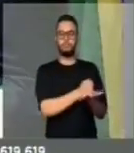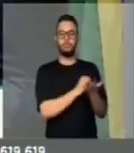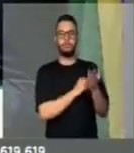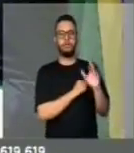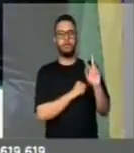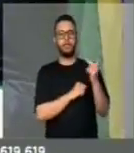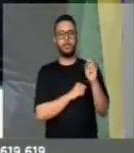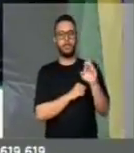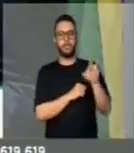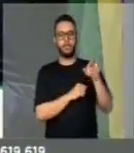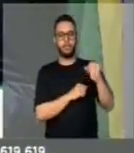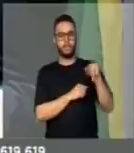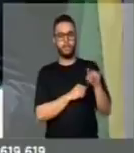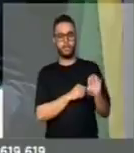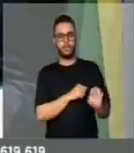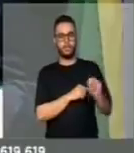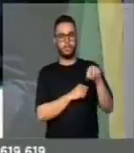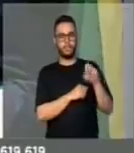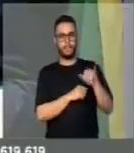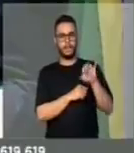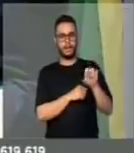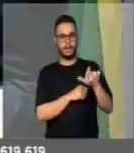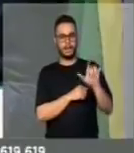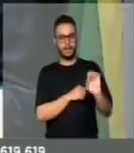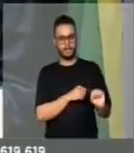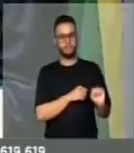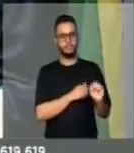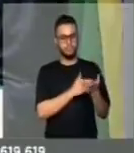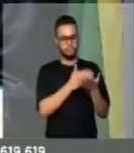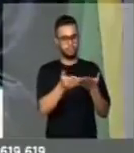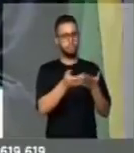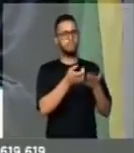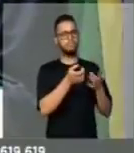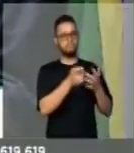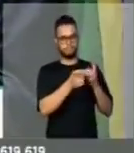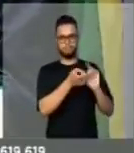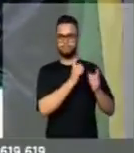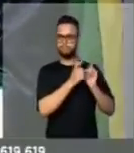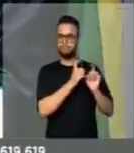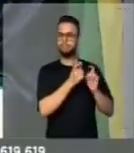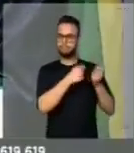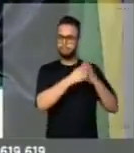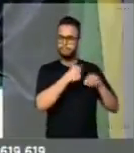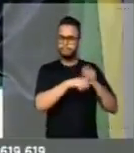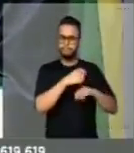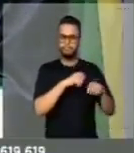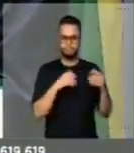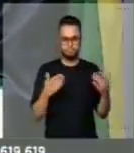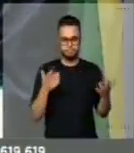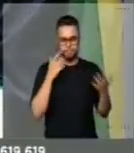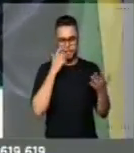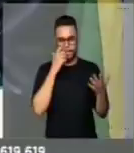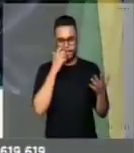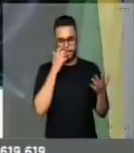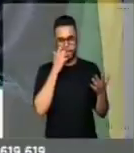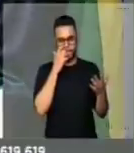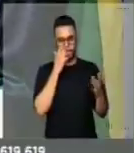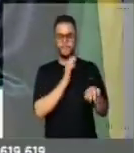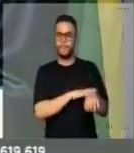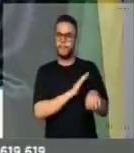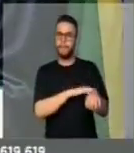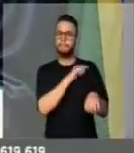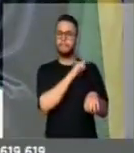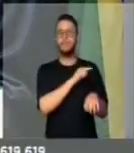que passou a comandar a economia. E você teve um período onde tudo ia